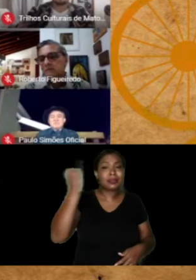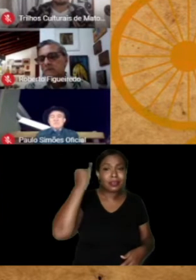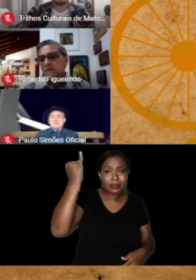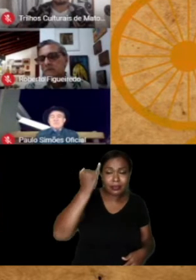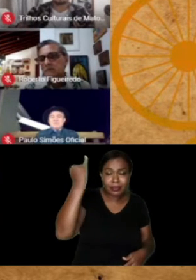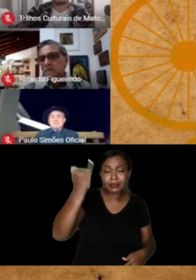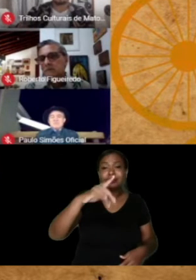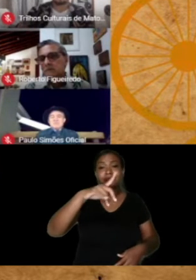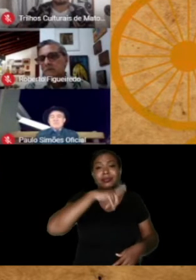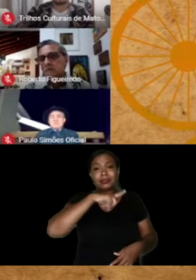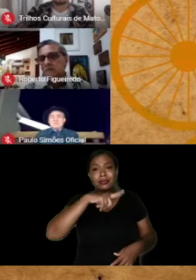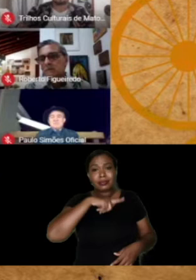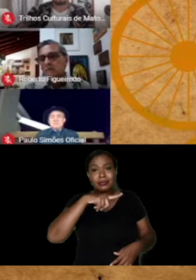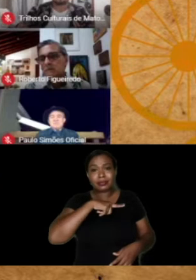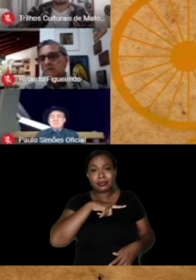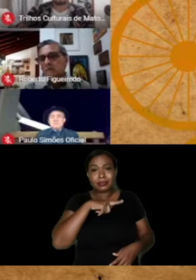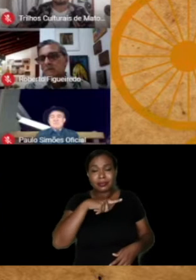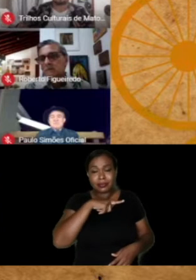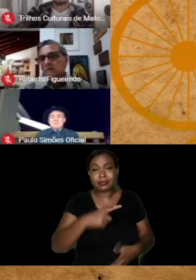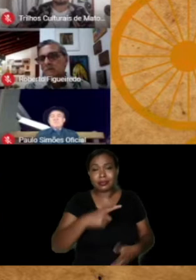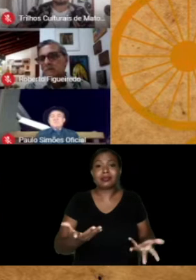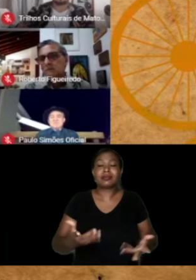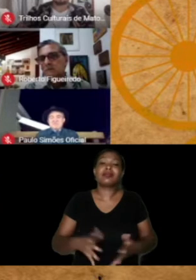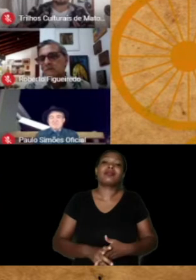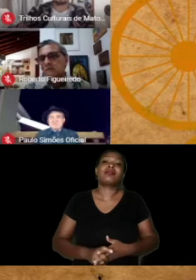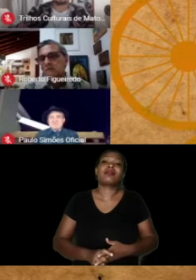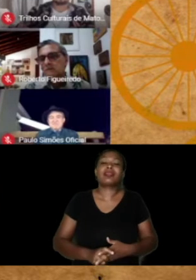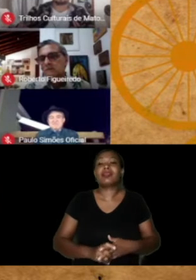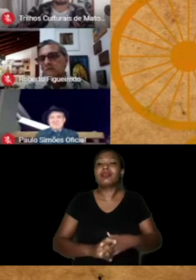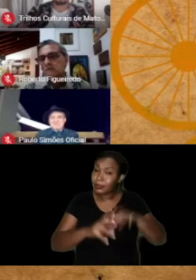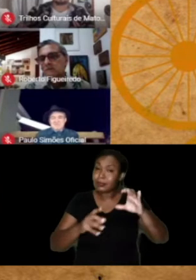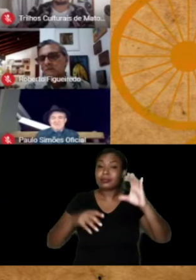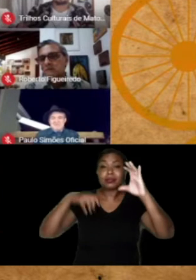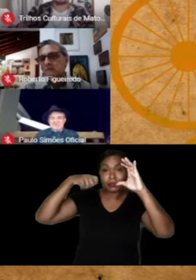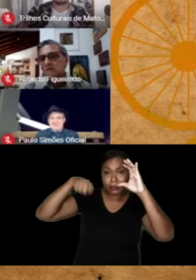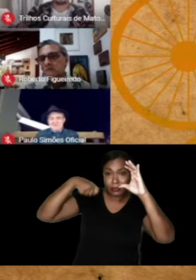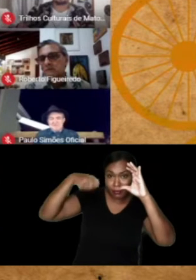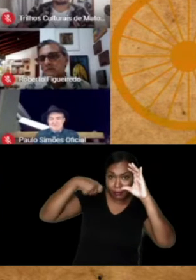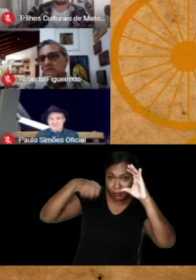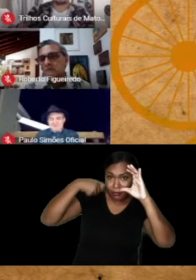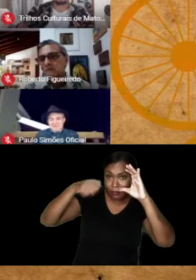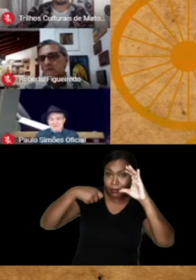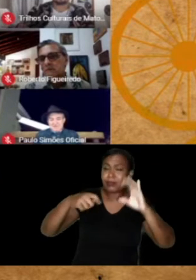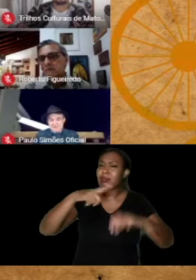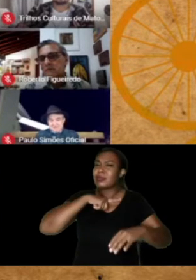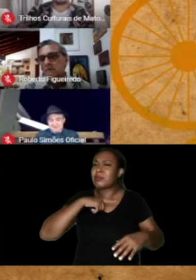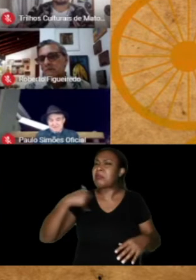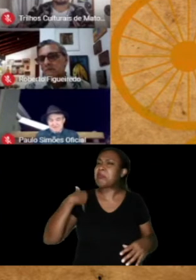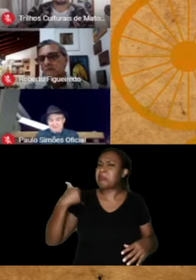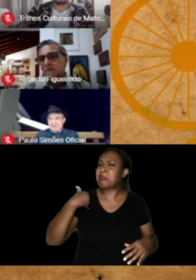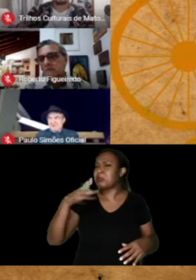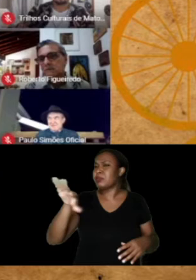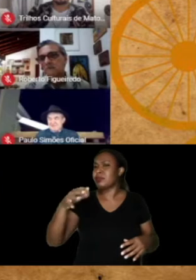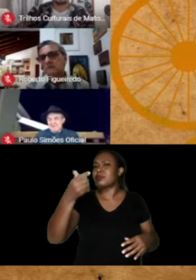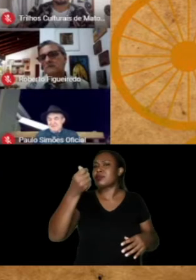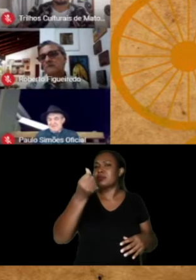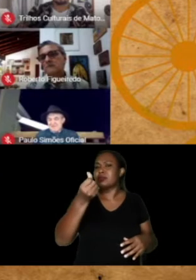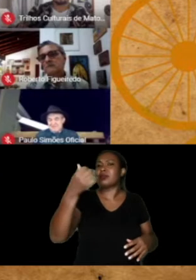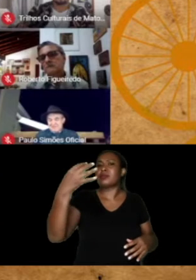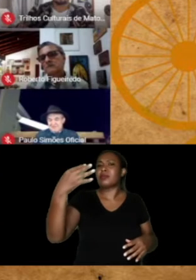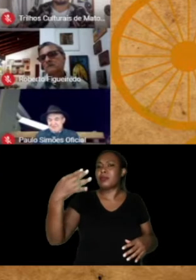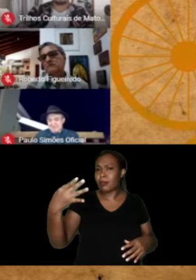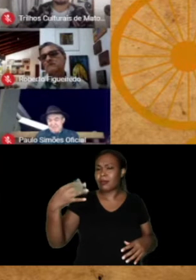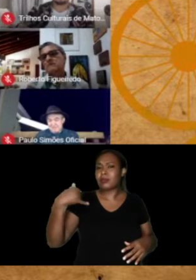população aqui, ela tem uma idade média de 64 anos. Nós perdemos, o